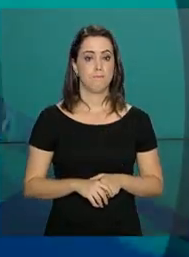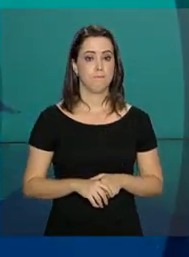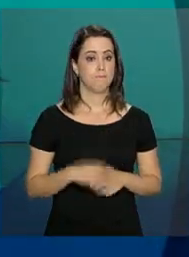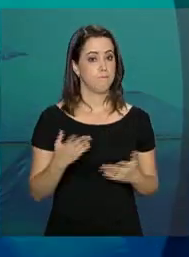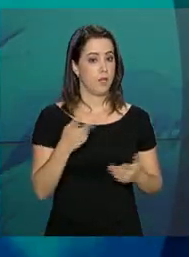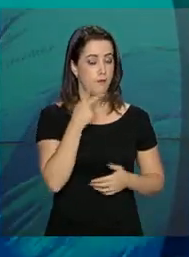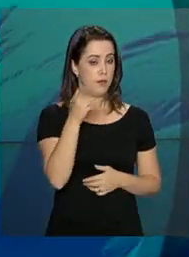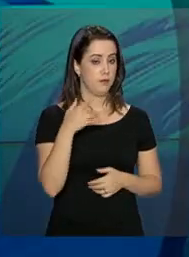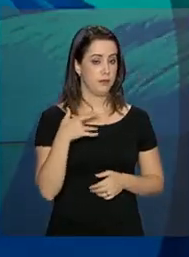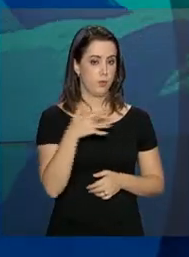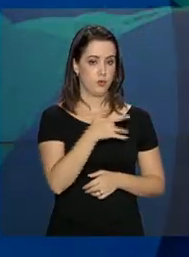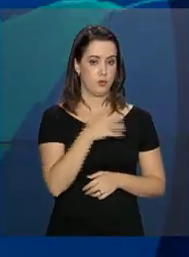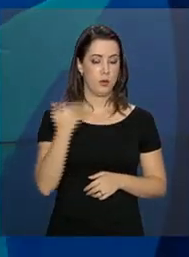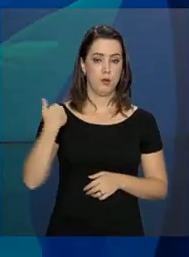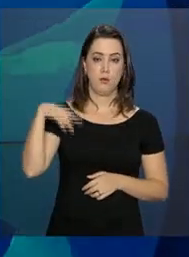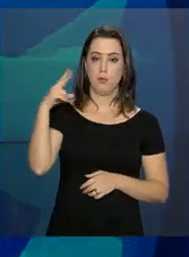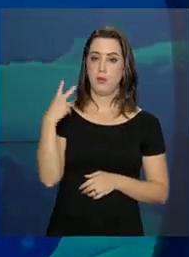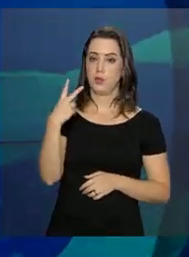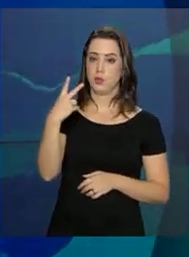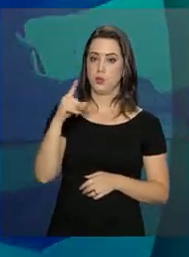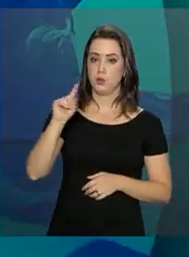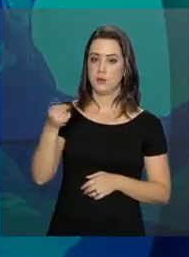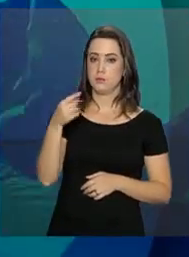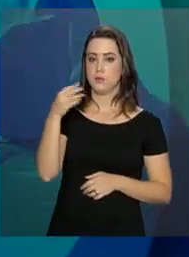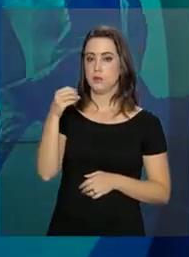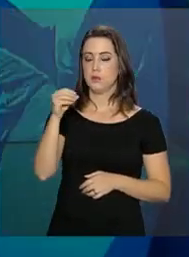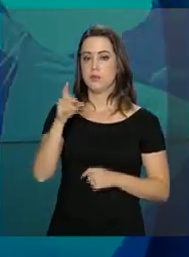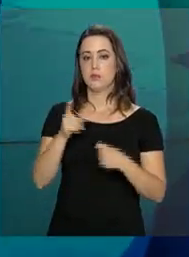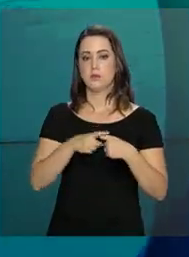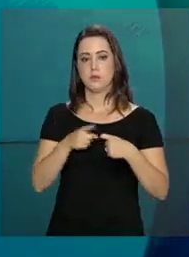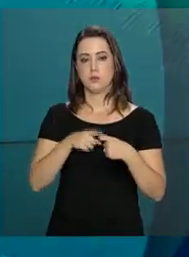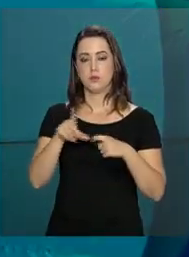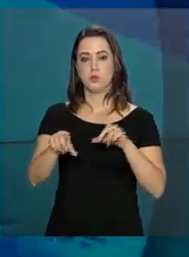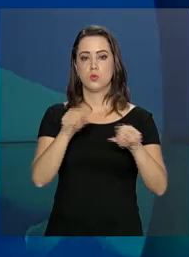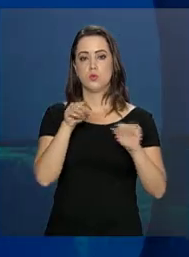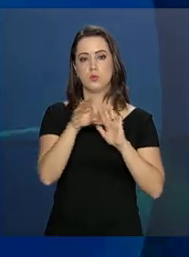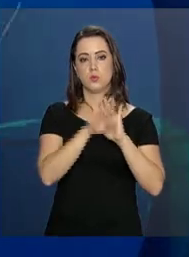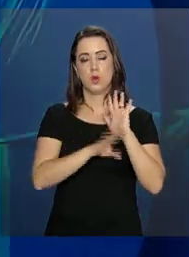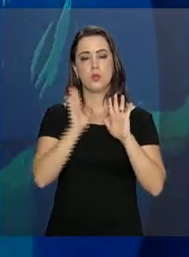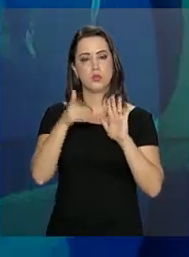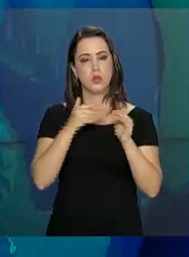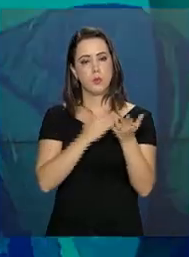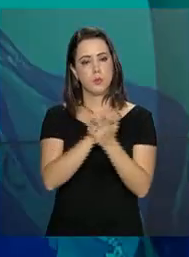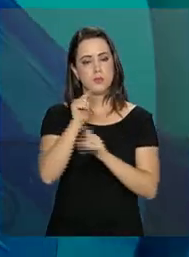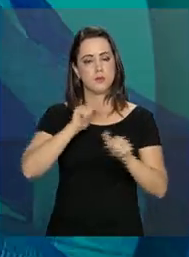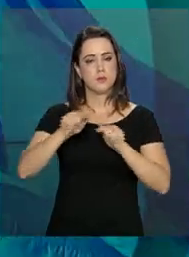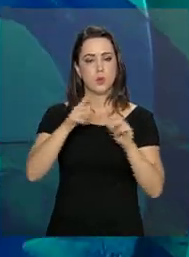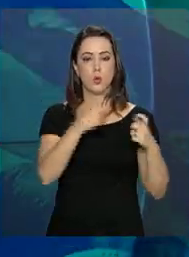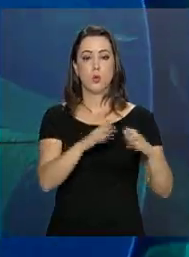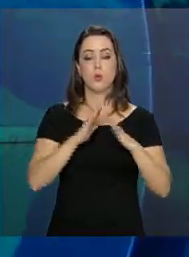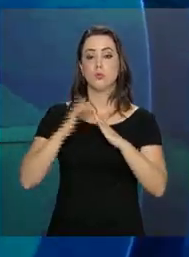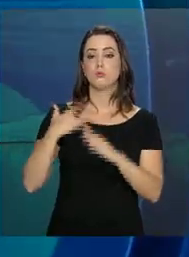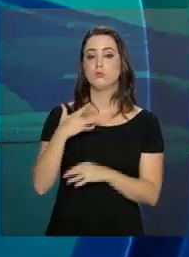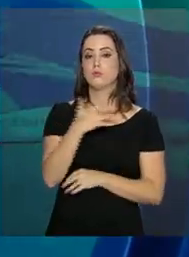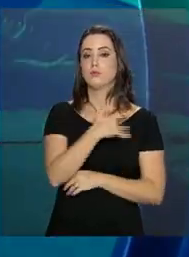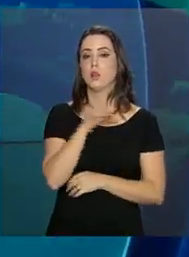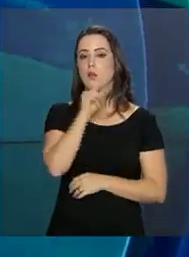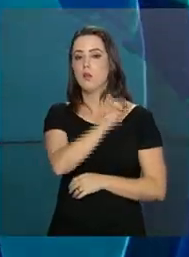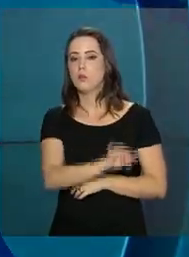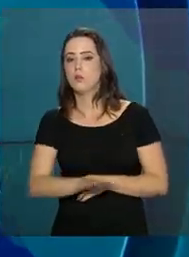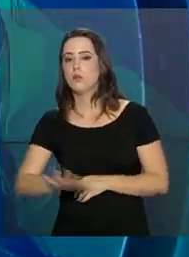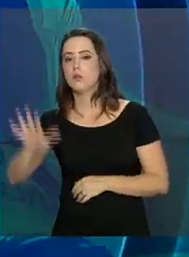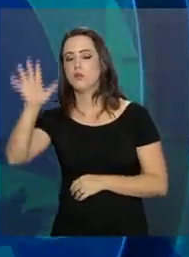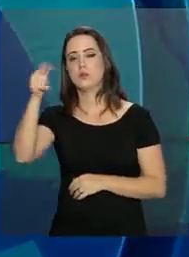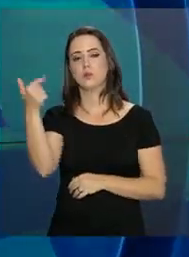sobre saúde mais de dois mil e 300 médicos selecionados para o programa já estão trabalhando em postos de saúde que